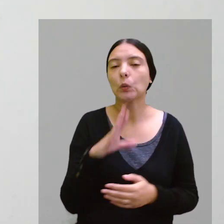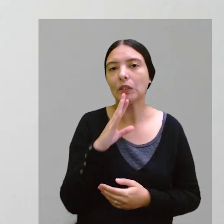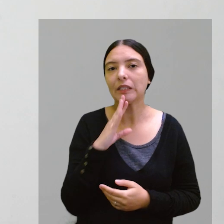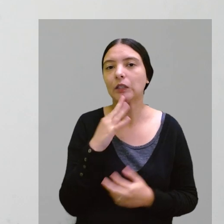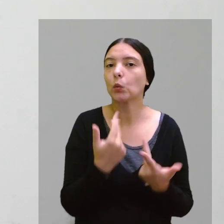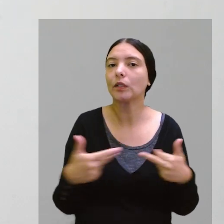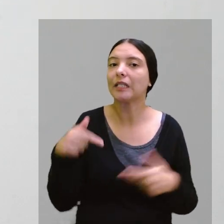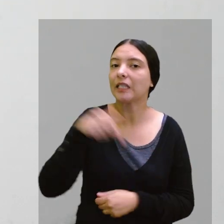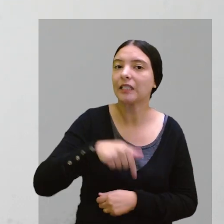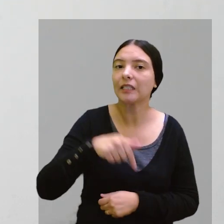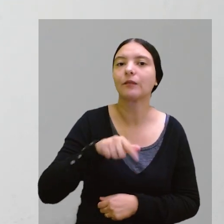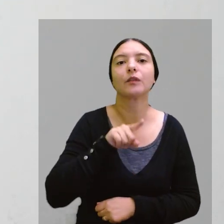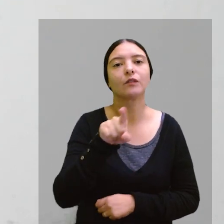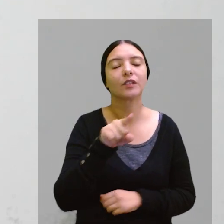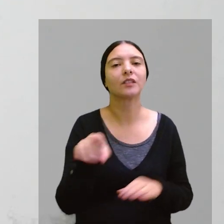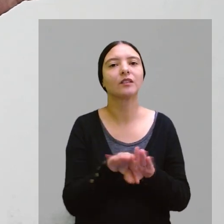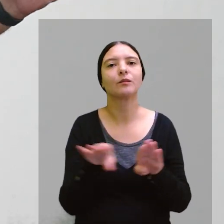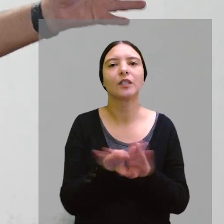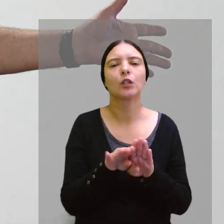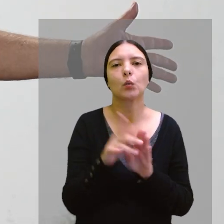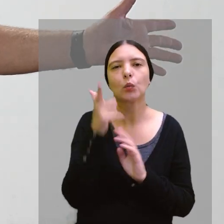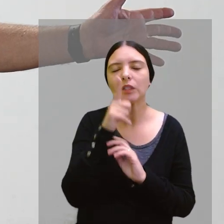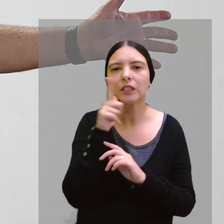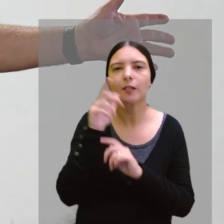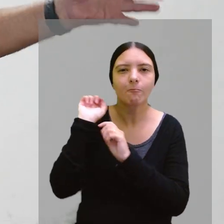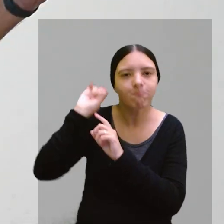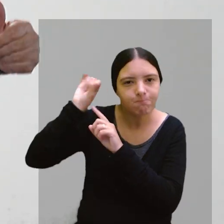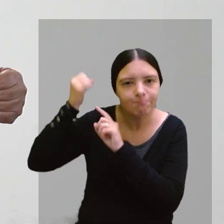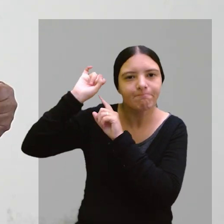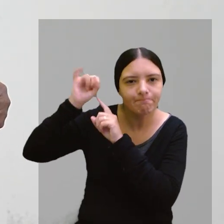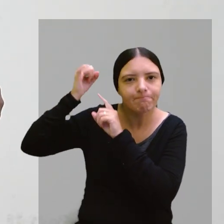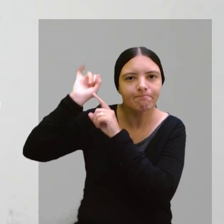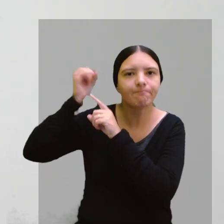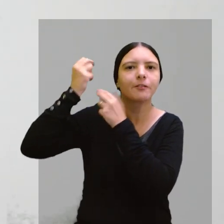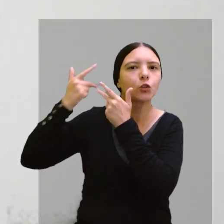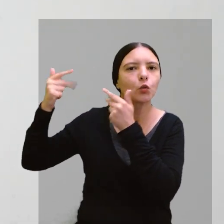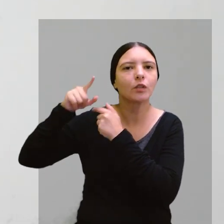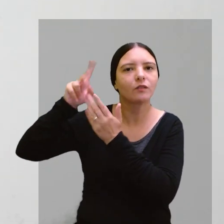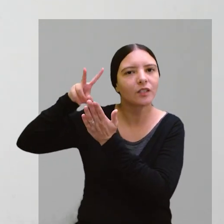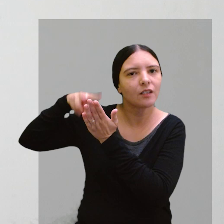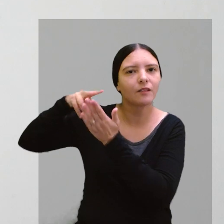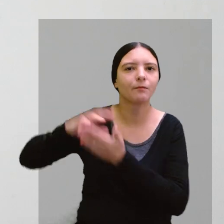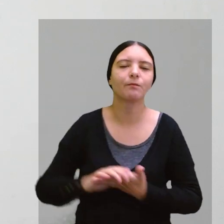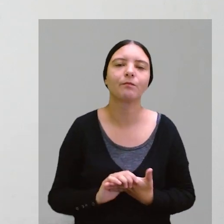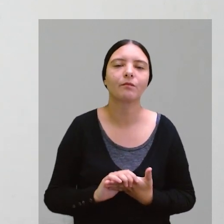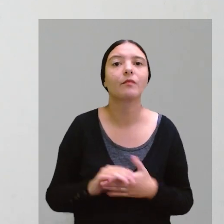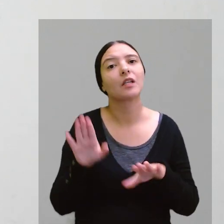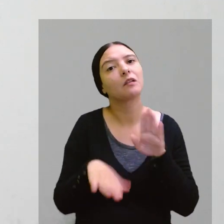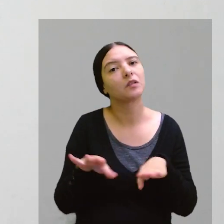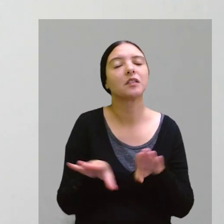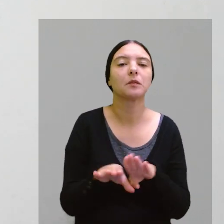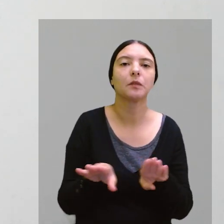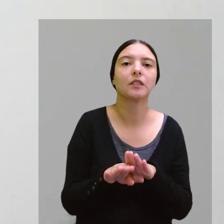situações aqui para você extrair benefícios da leitura que você está fazendo. E talvez, quem